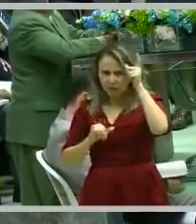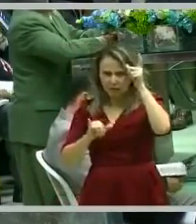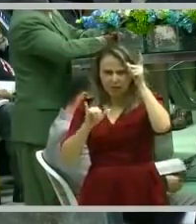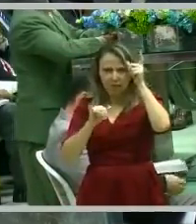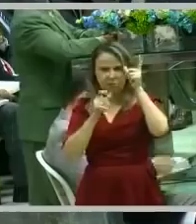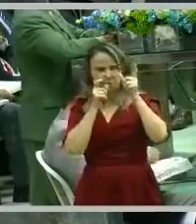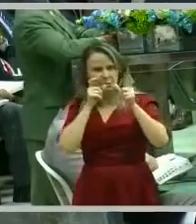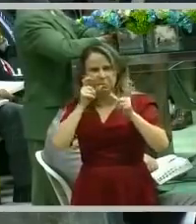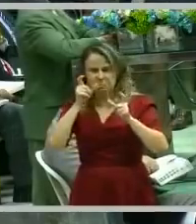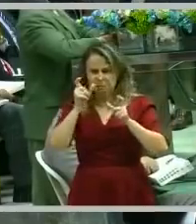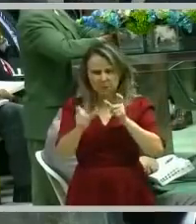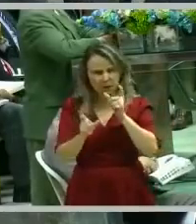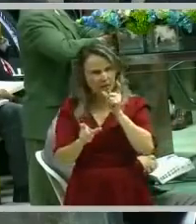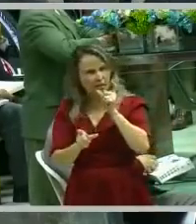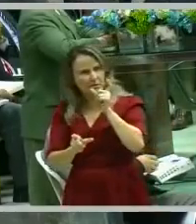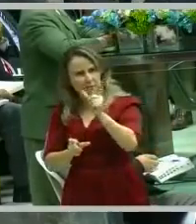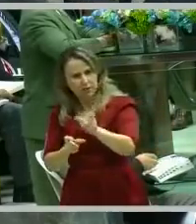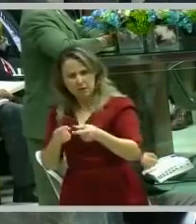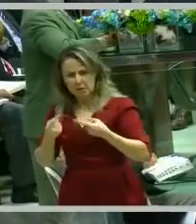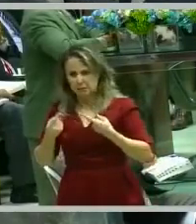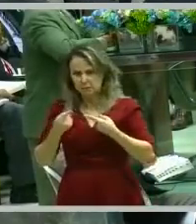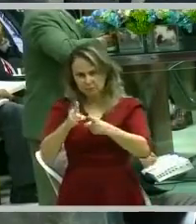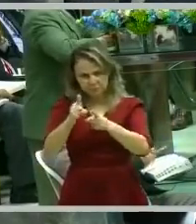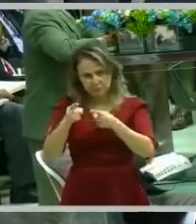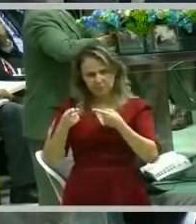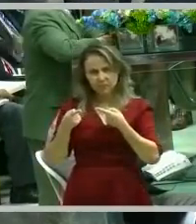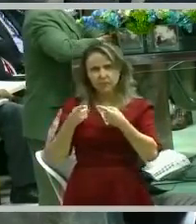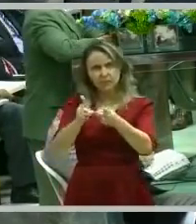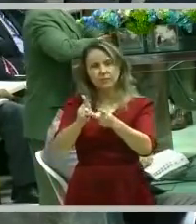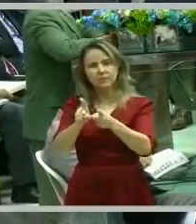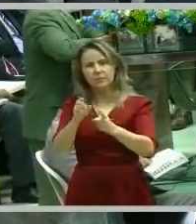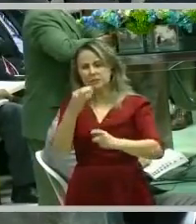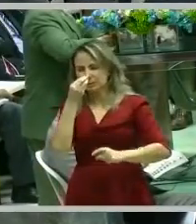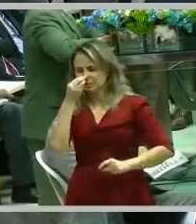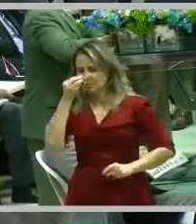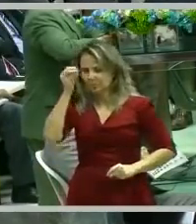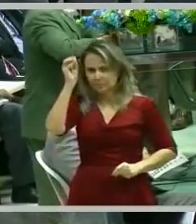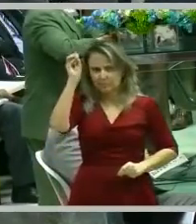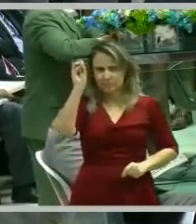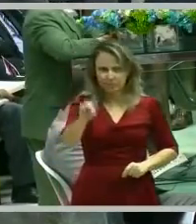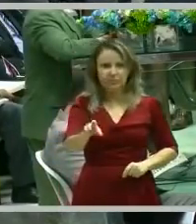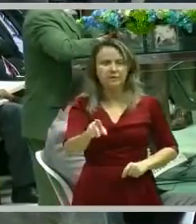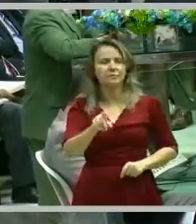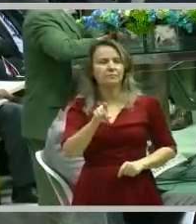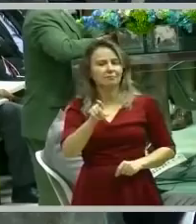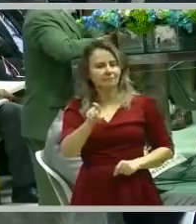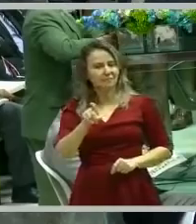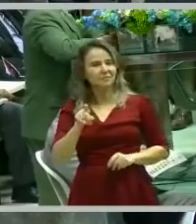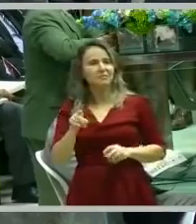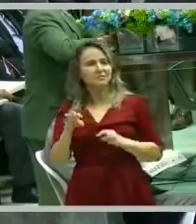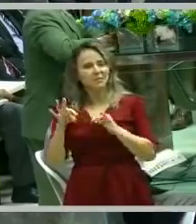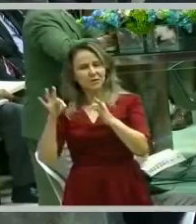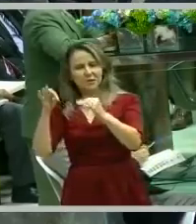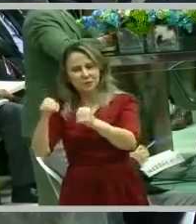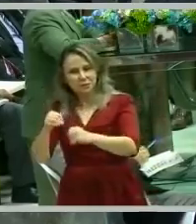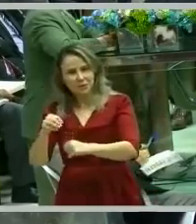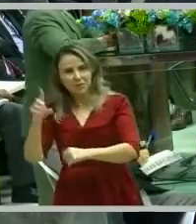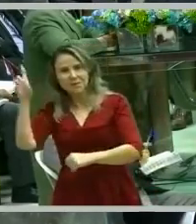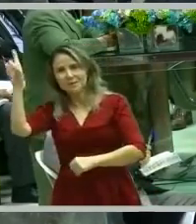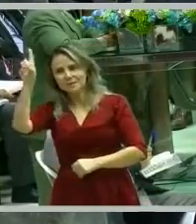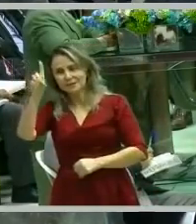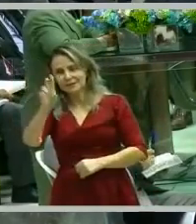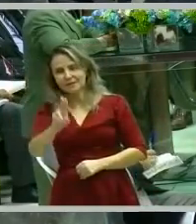usado por Deus é afrontado. Afrontado e desprezado. Todo mundo usado por Deus.